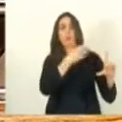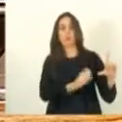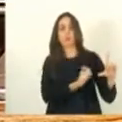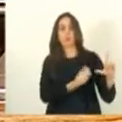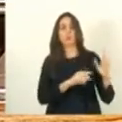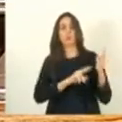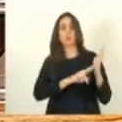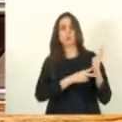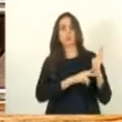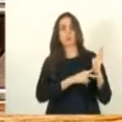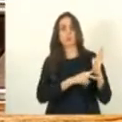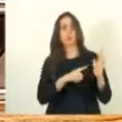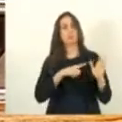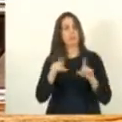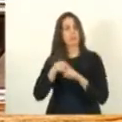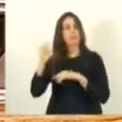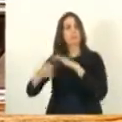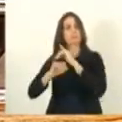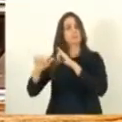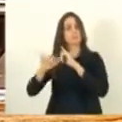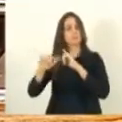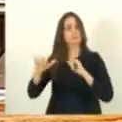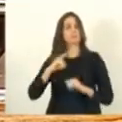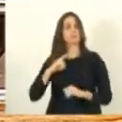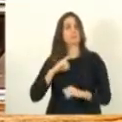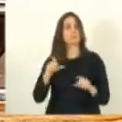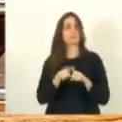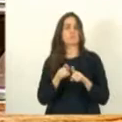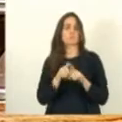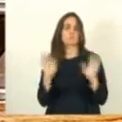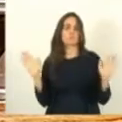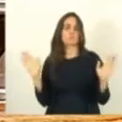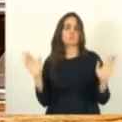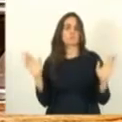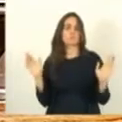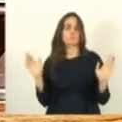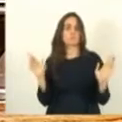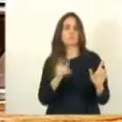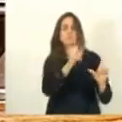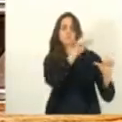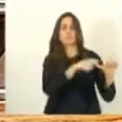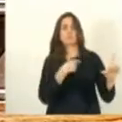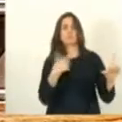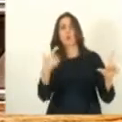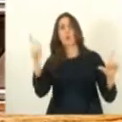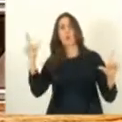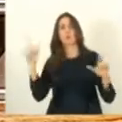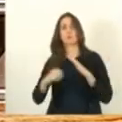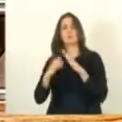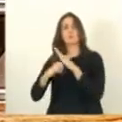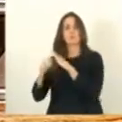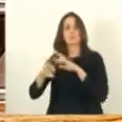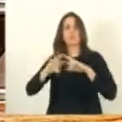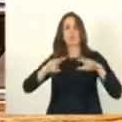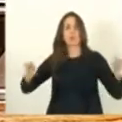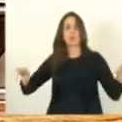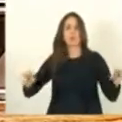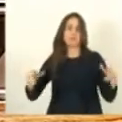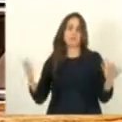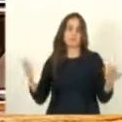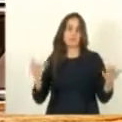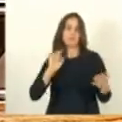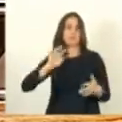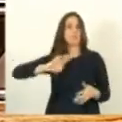também tem empresa de publicidade. Também tem outras empresas. Diversas, que não é só na área